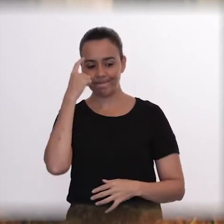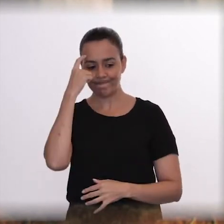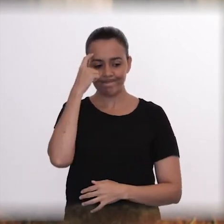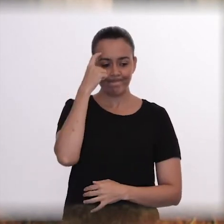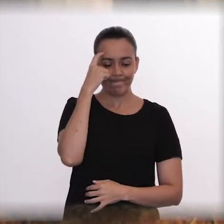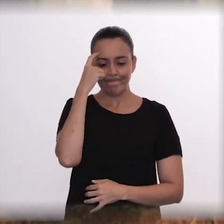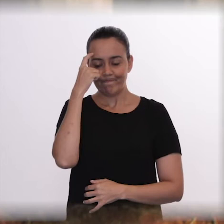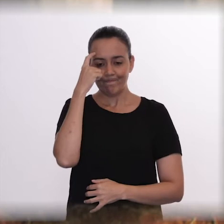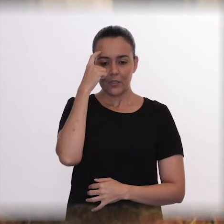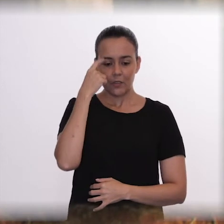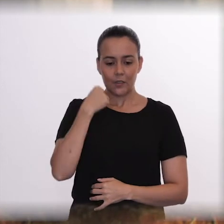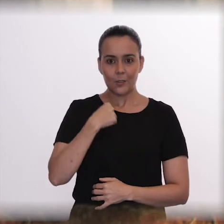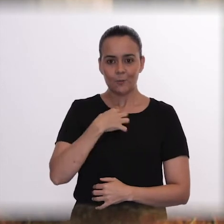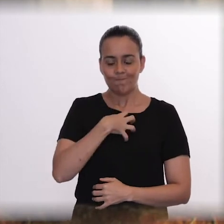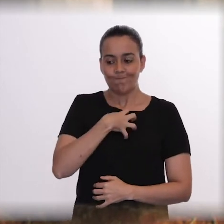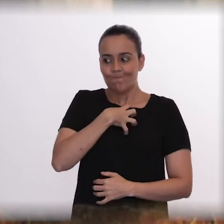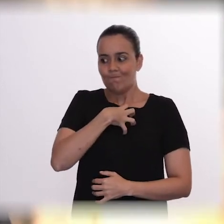que mais marcou.